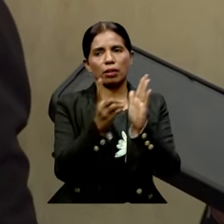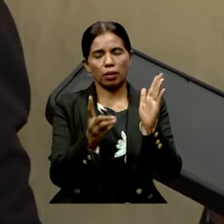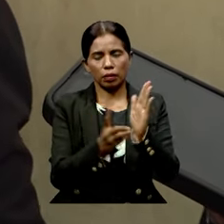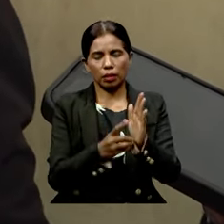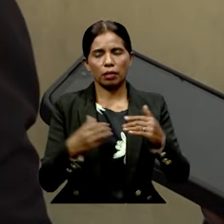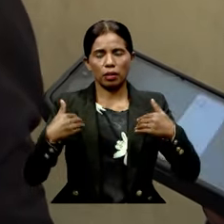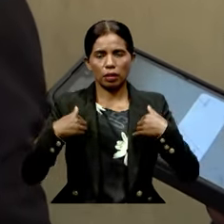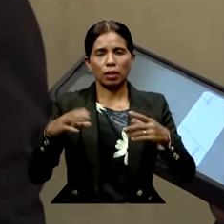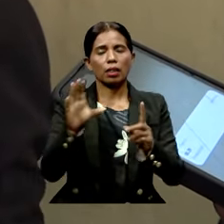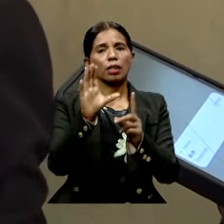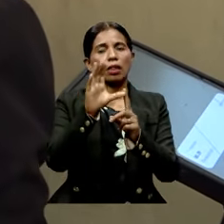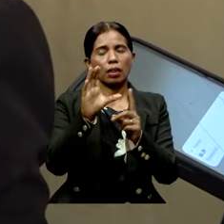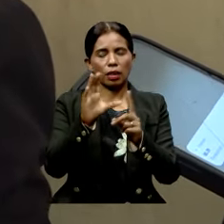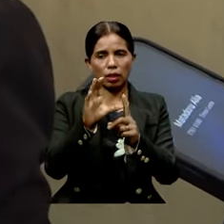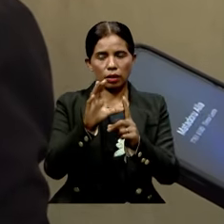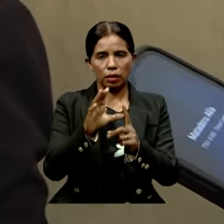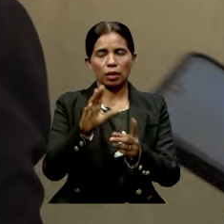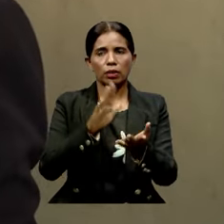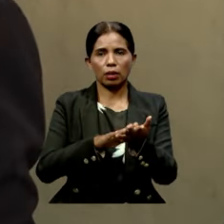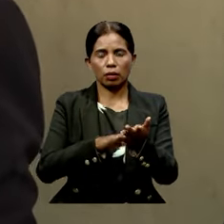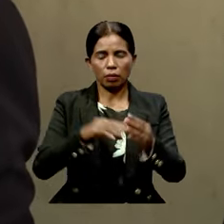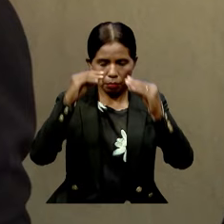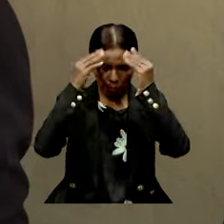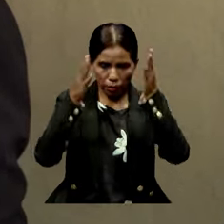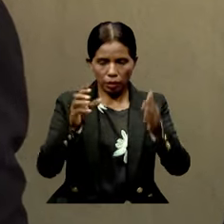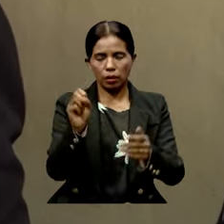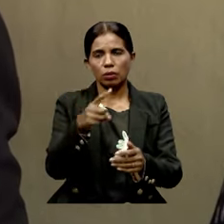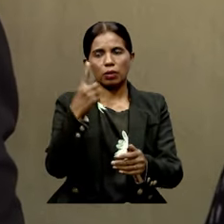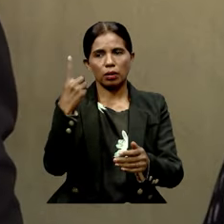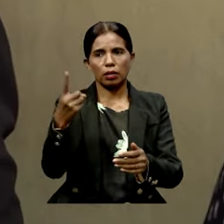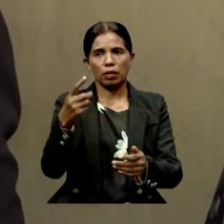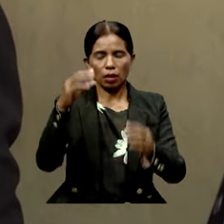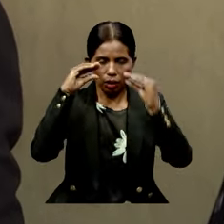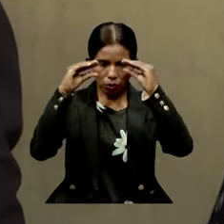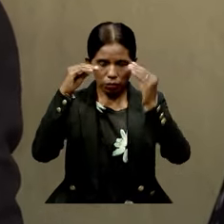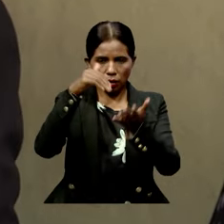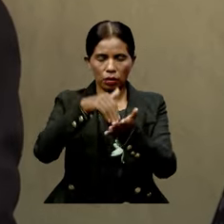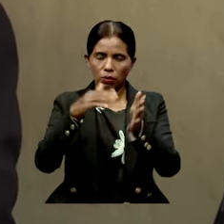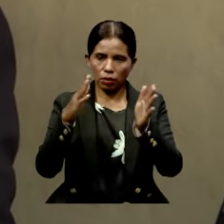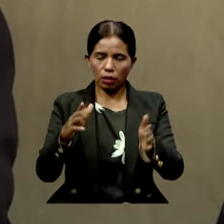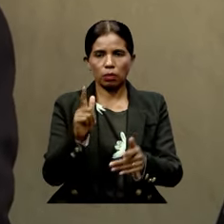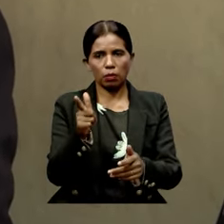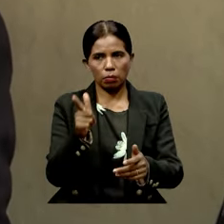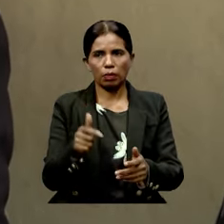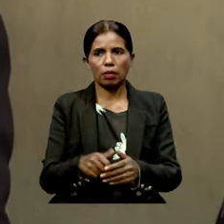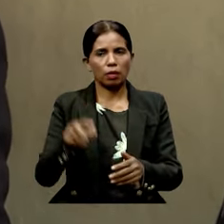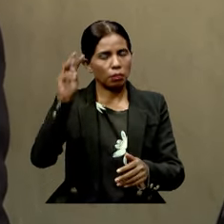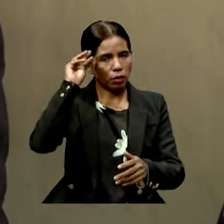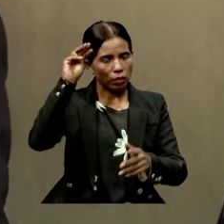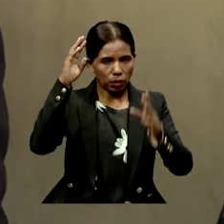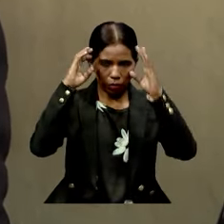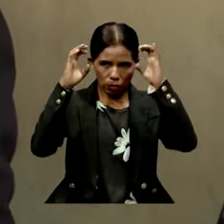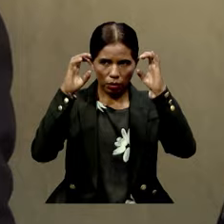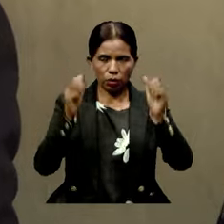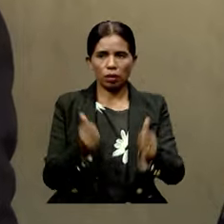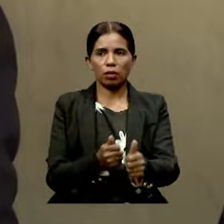classe paralelo balo professor na ensanul resinida para hanorin estudante ru anul resin então boa ser né Ministério da Educação tem que gerar